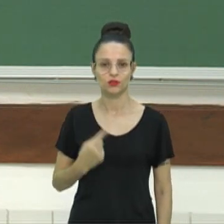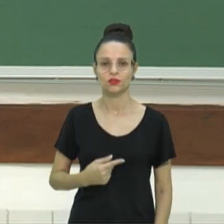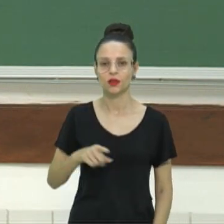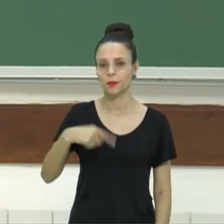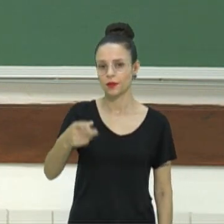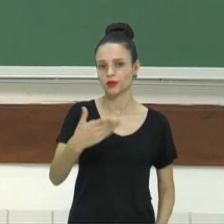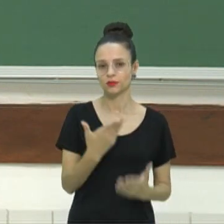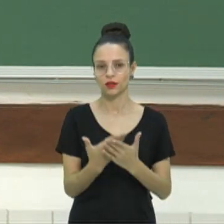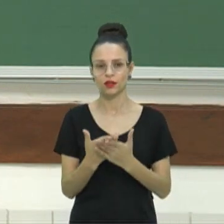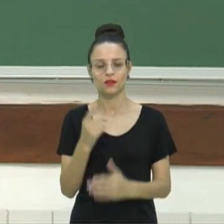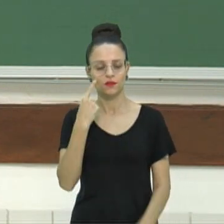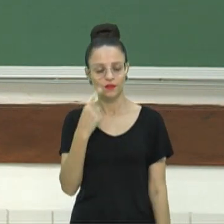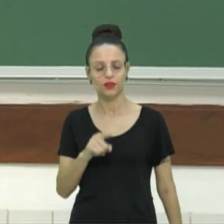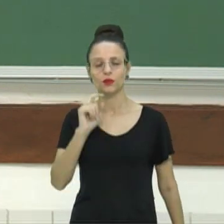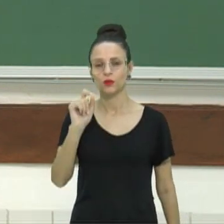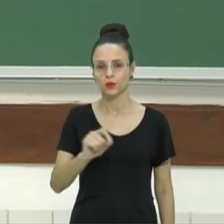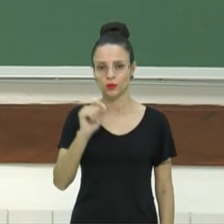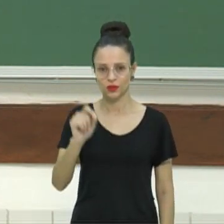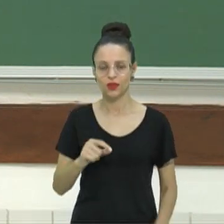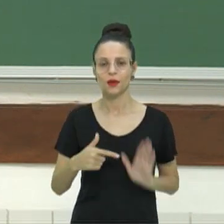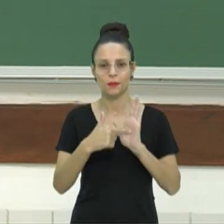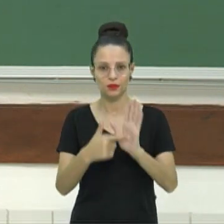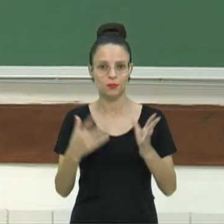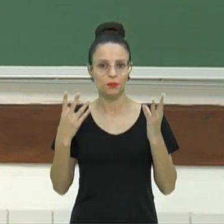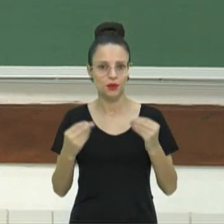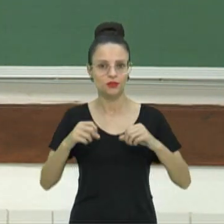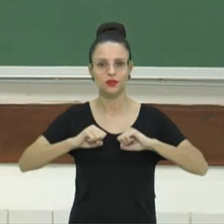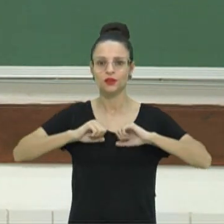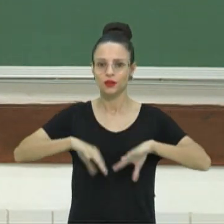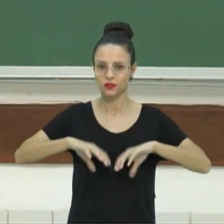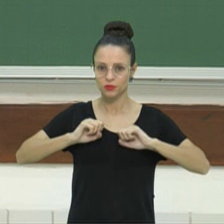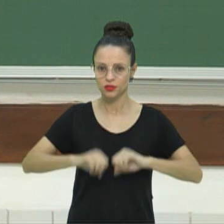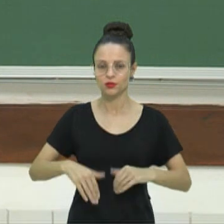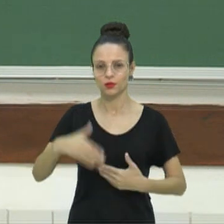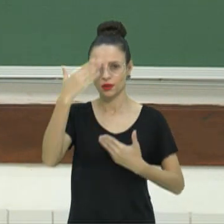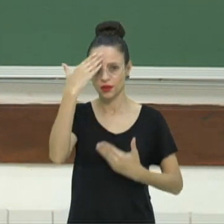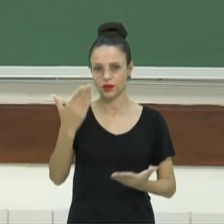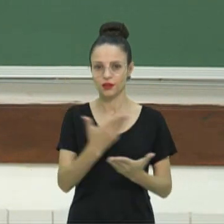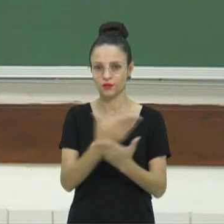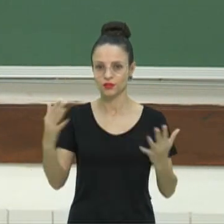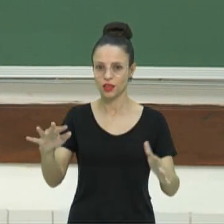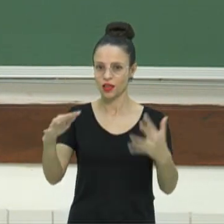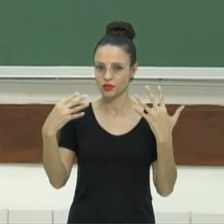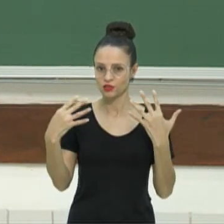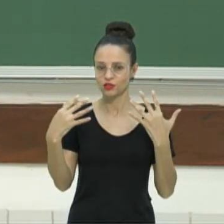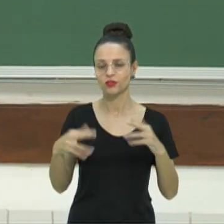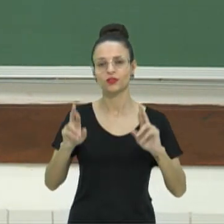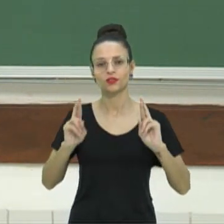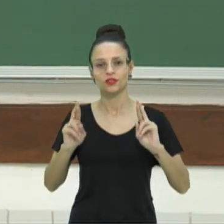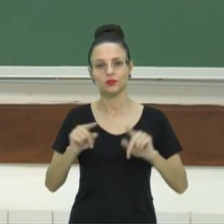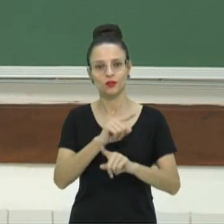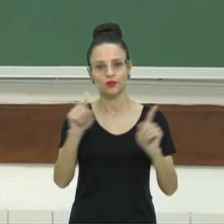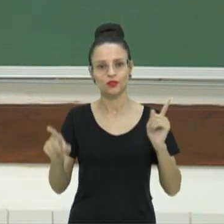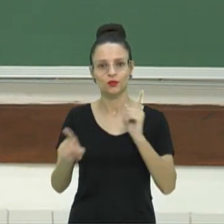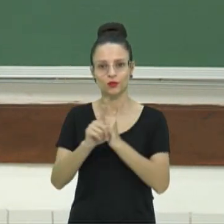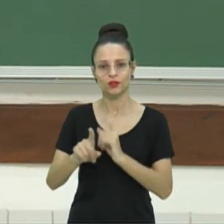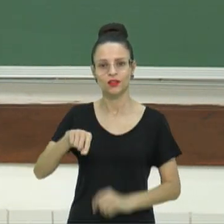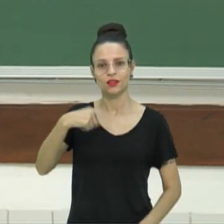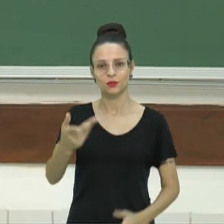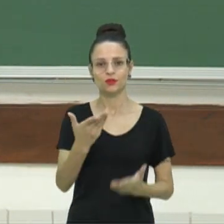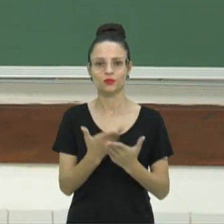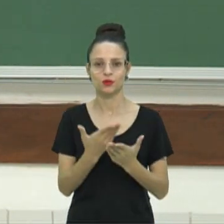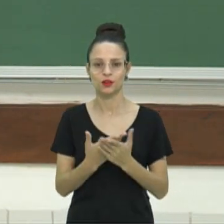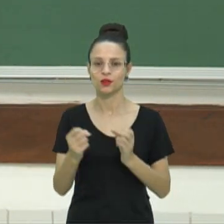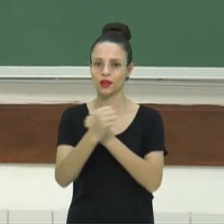próximas aulas. Vocês vão estar vendo que vai estar aparecendo bastante a respiração. Agradeço a companhia de vocês, espero encontrá-los bem na nossa próxima aula.